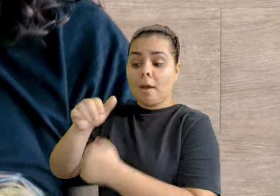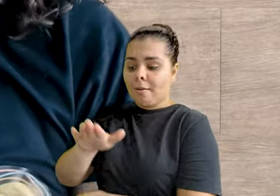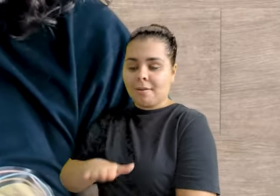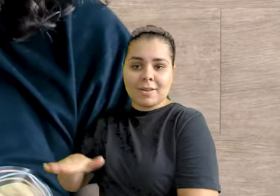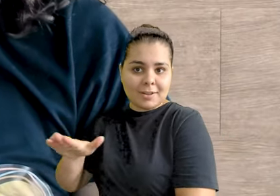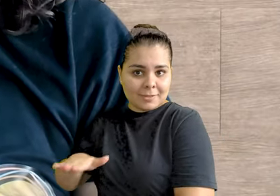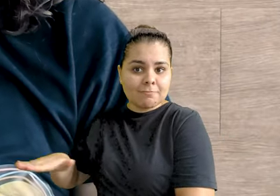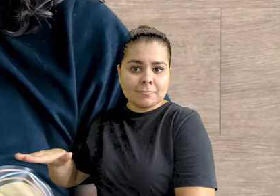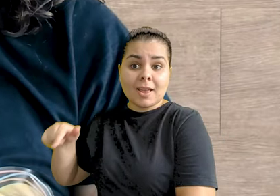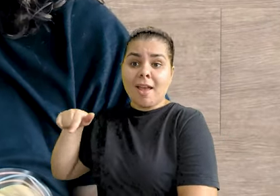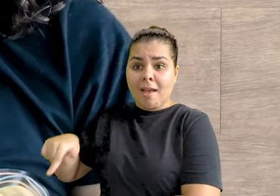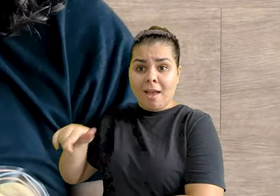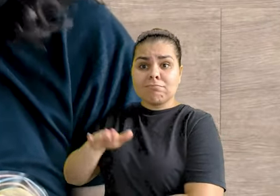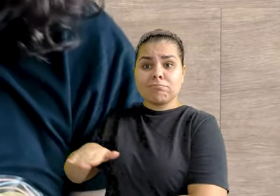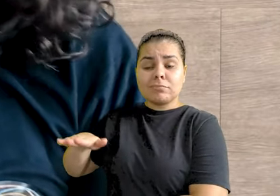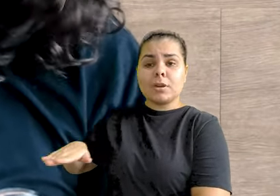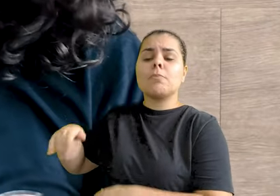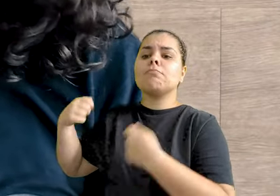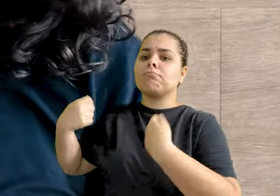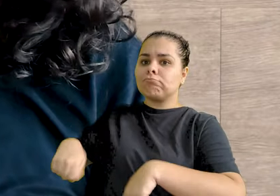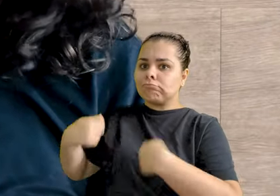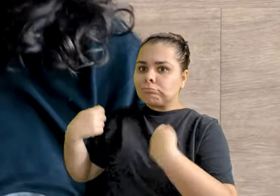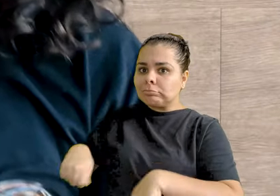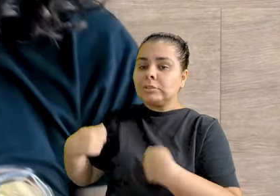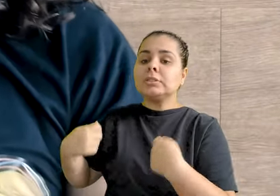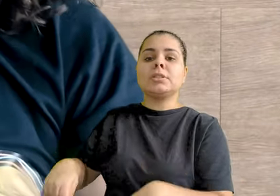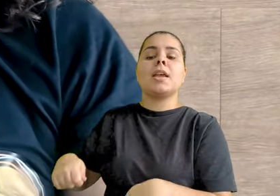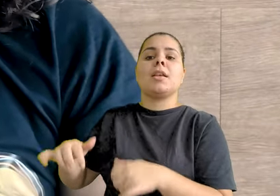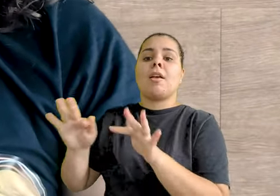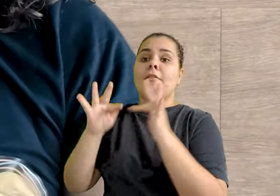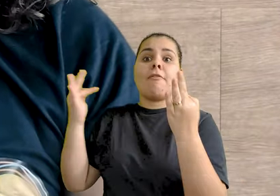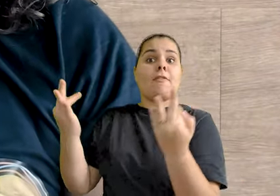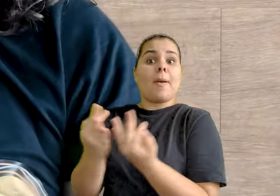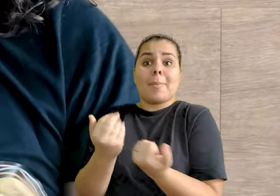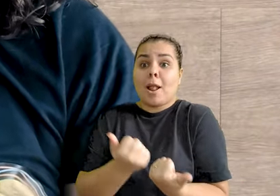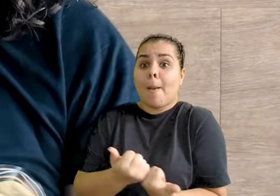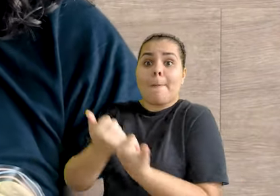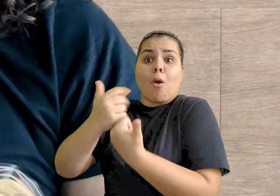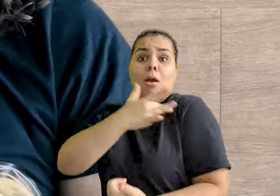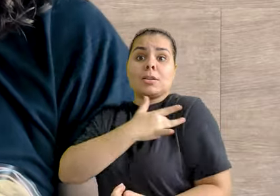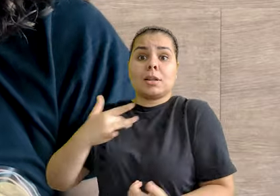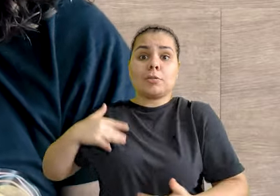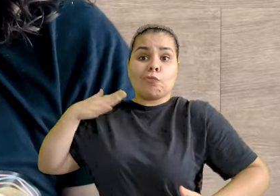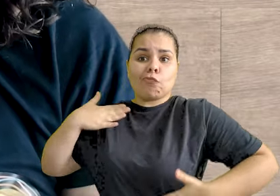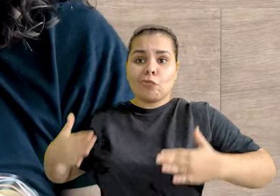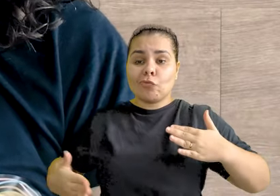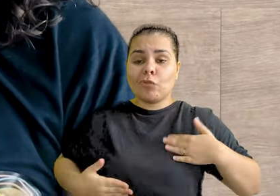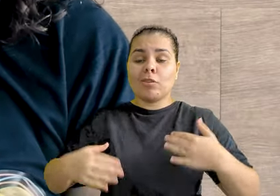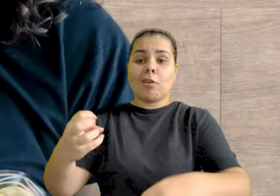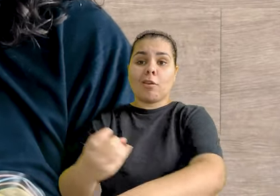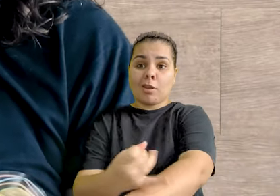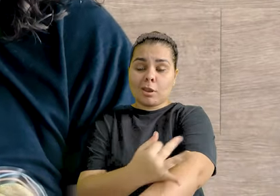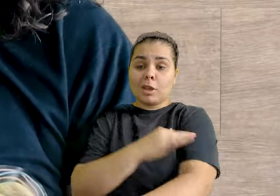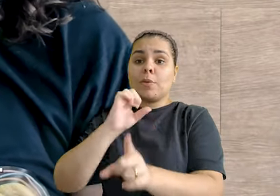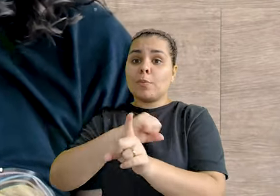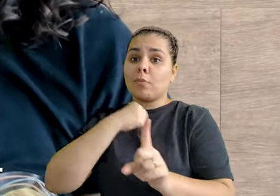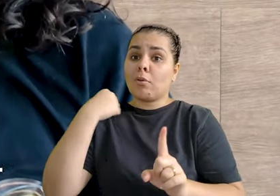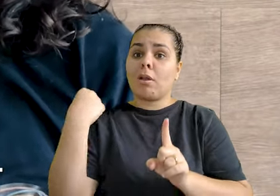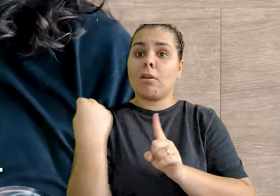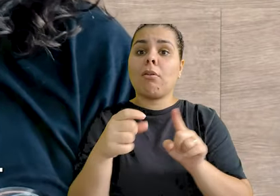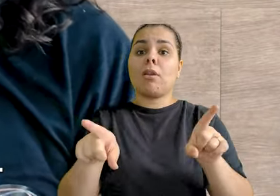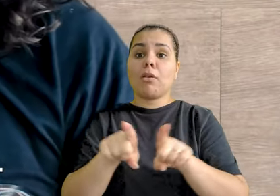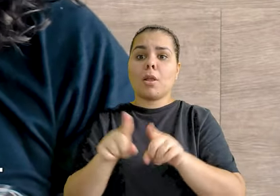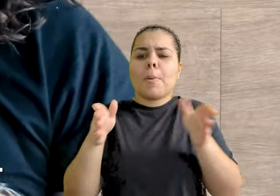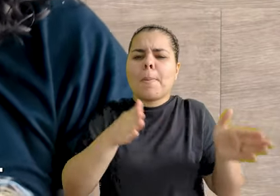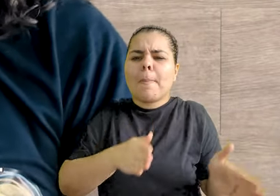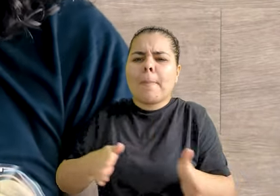apoiador de uma criança. E ela precisa apoiar a saúde física, emocional e social, e também